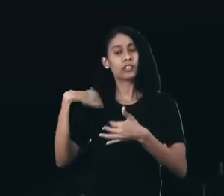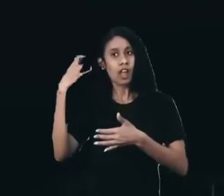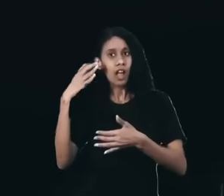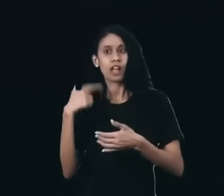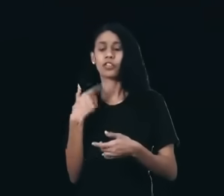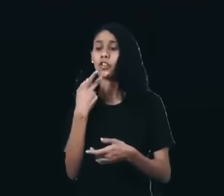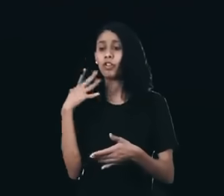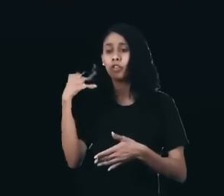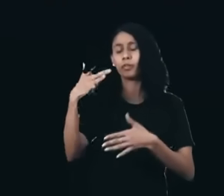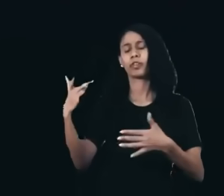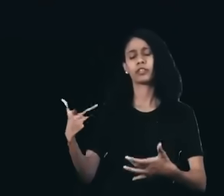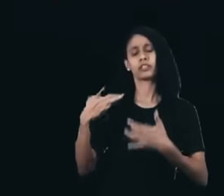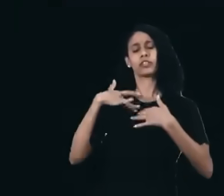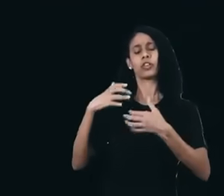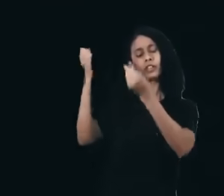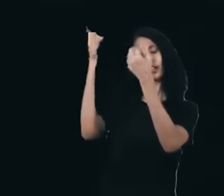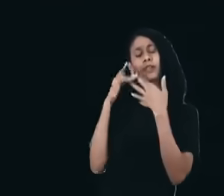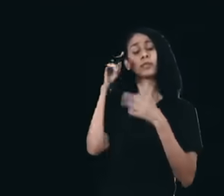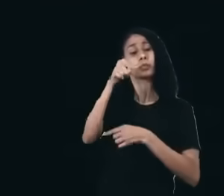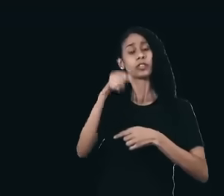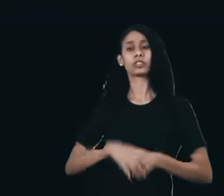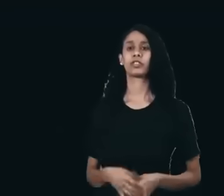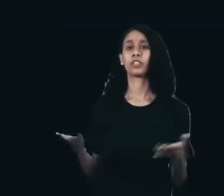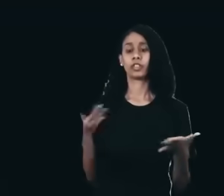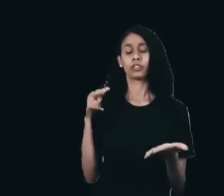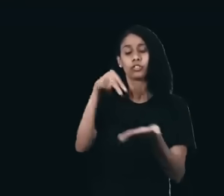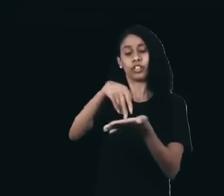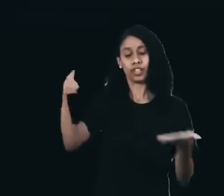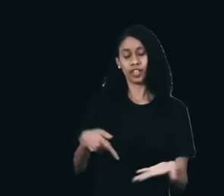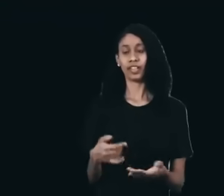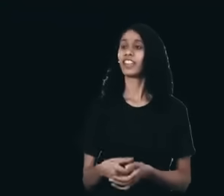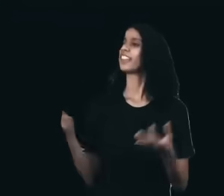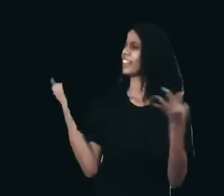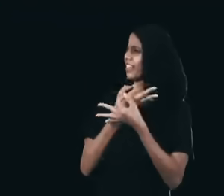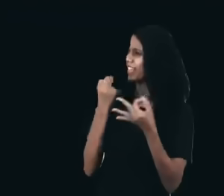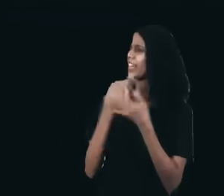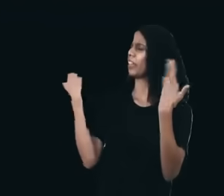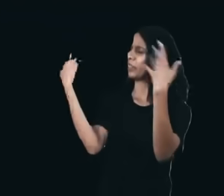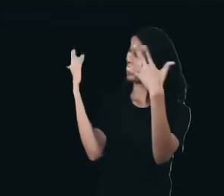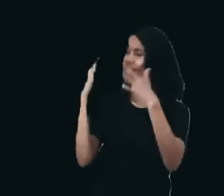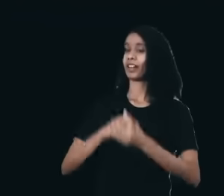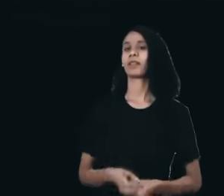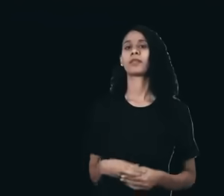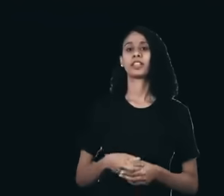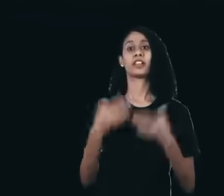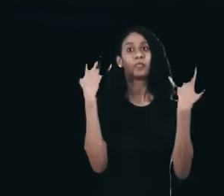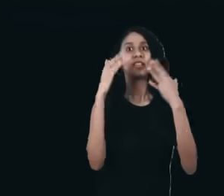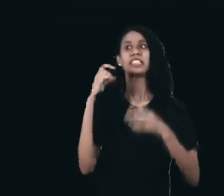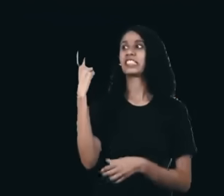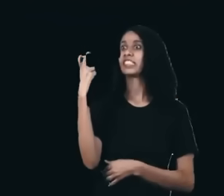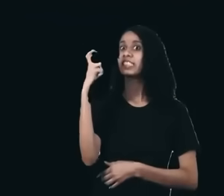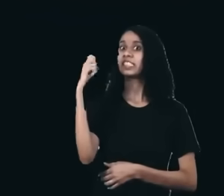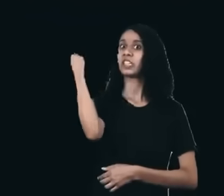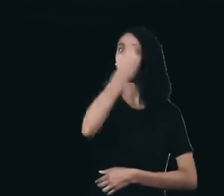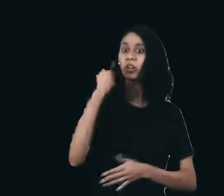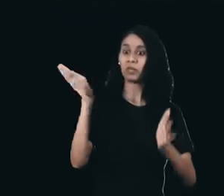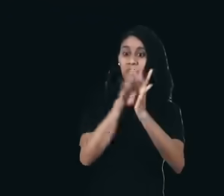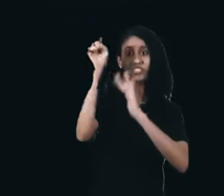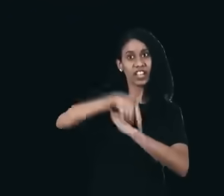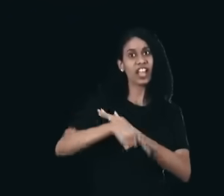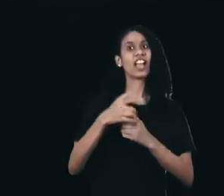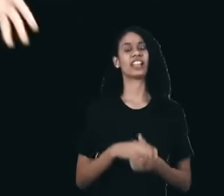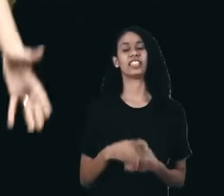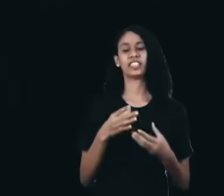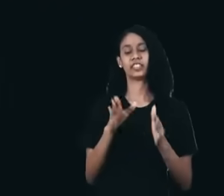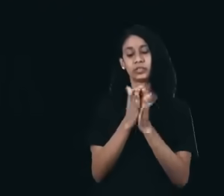ser tocada e abençoada pelo Senhor. E eu tô aqui, ele fez, que lindo, parabéns, gente, uma salva de palmas. Ela viajou 5 horas para chegar até aqui, toma o